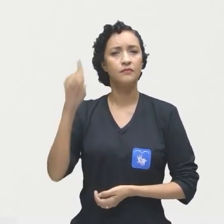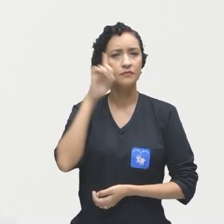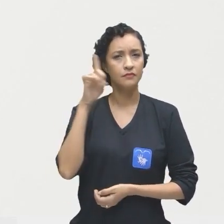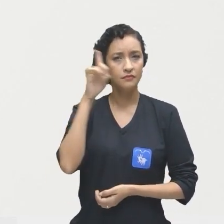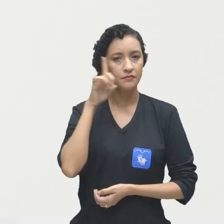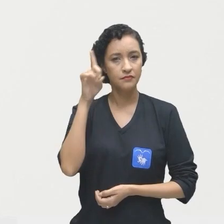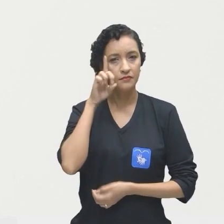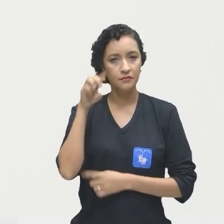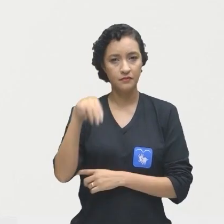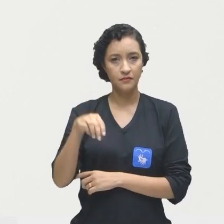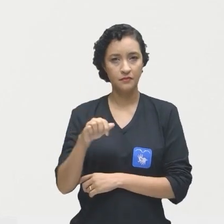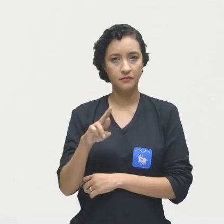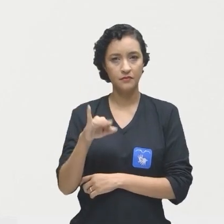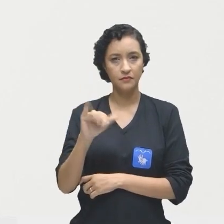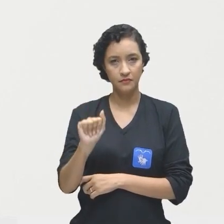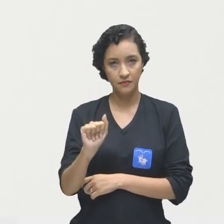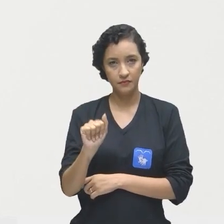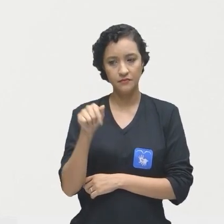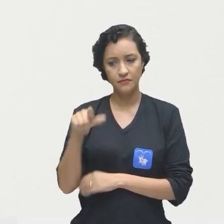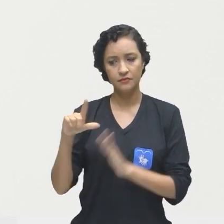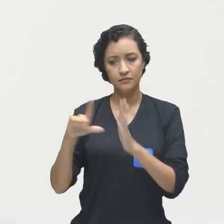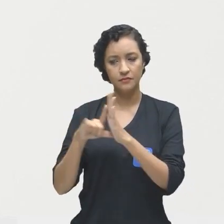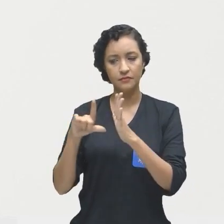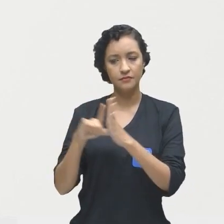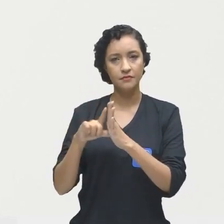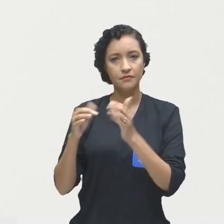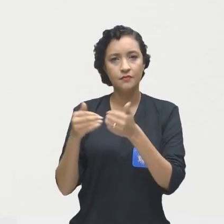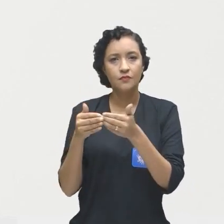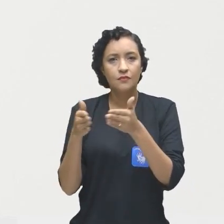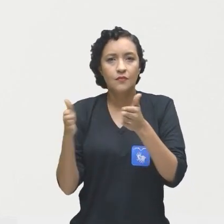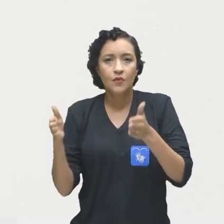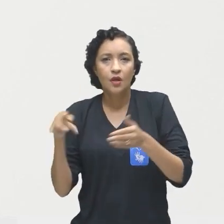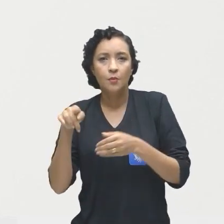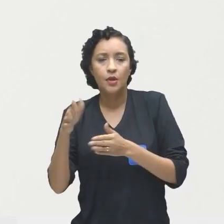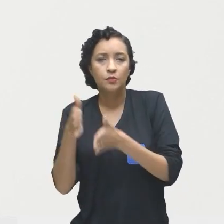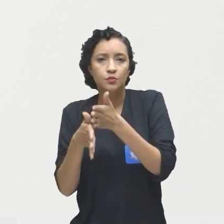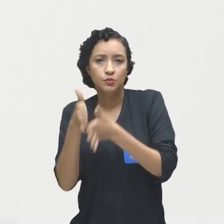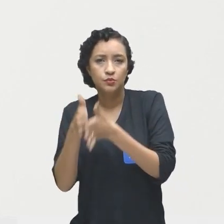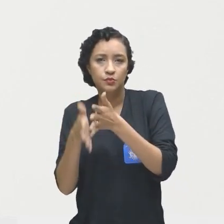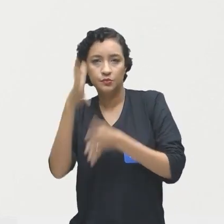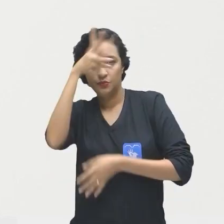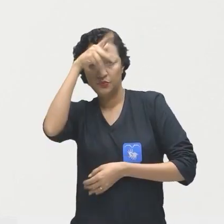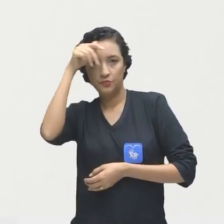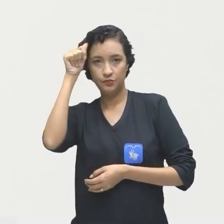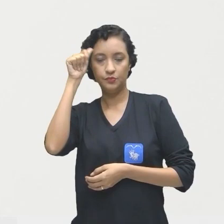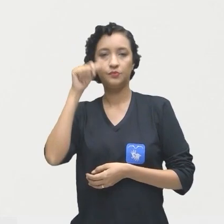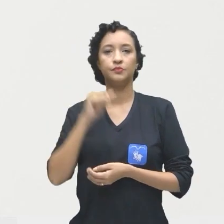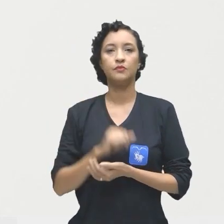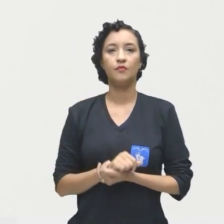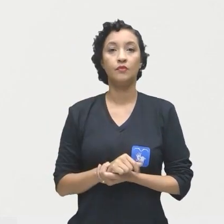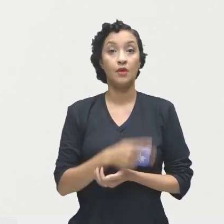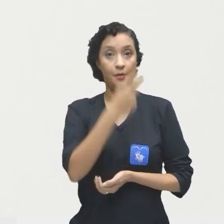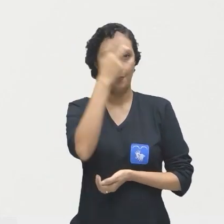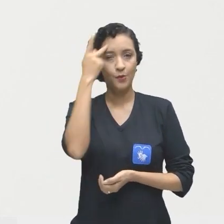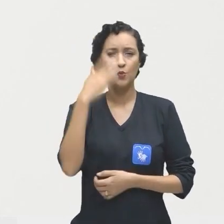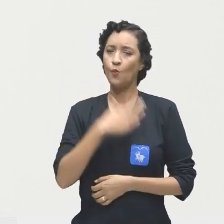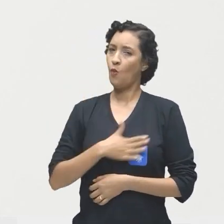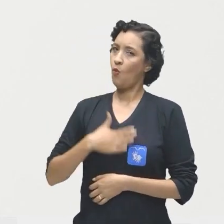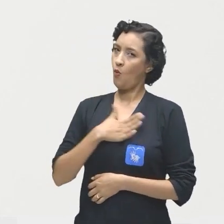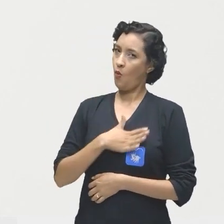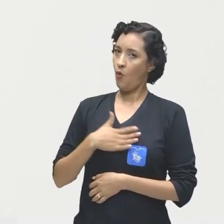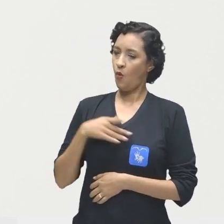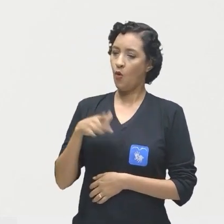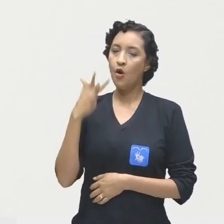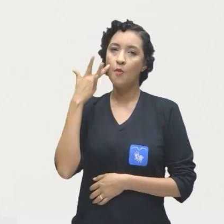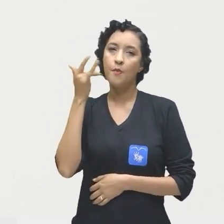os dias, Maria abre sua barraca de doces no Centro Comercial de Manaus. Seus clientes gostam muito das balas de chocolate